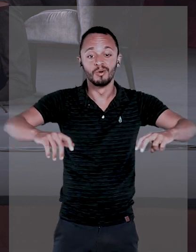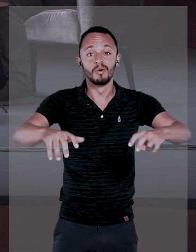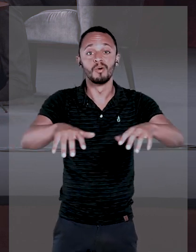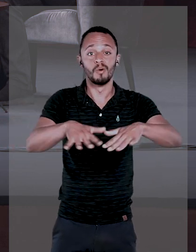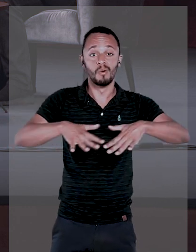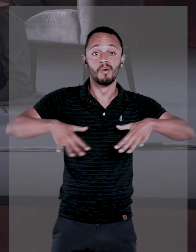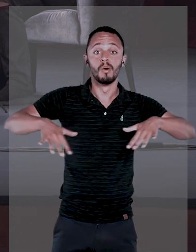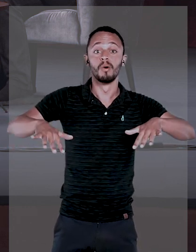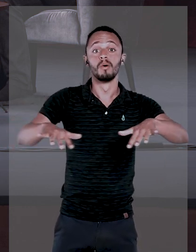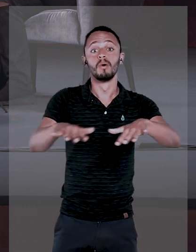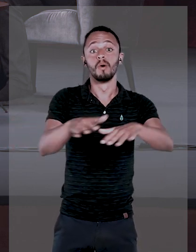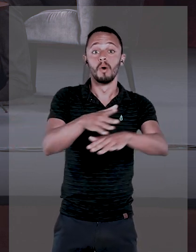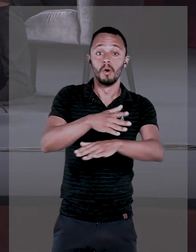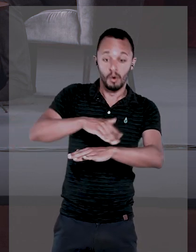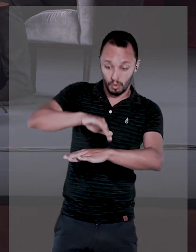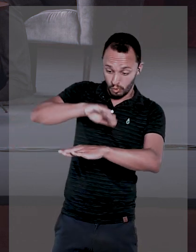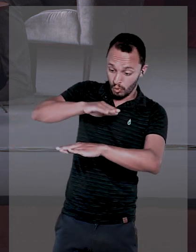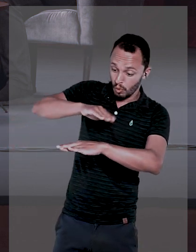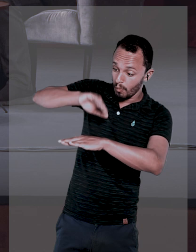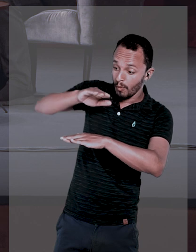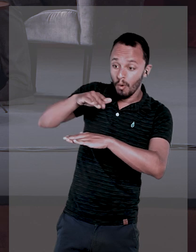banco.